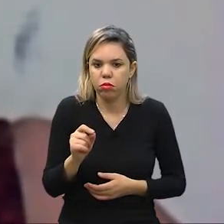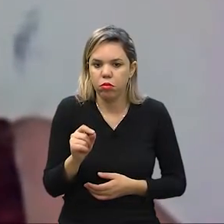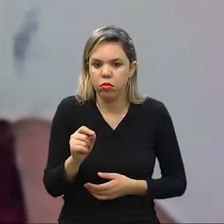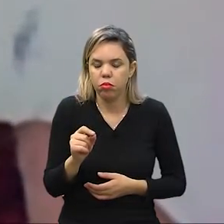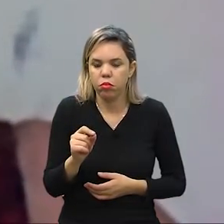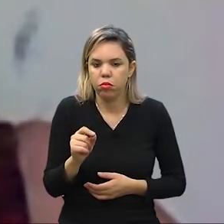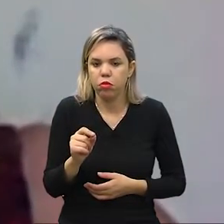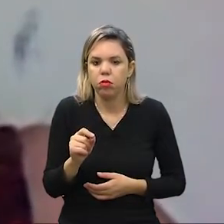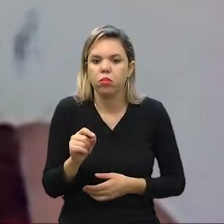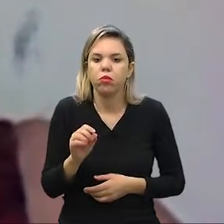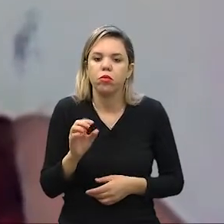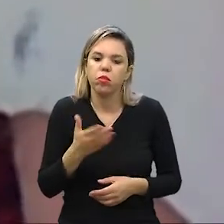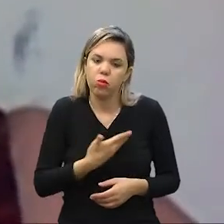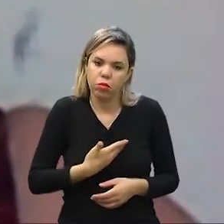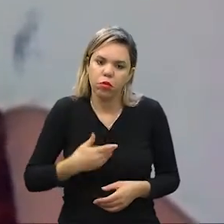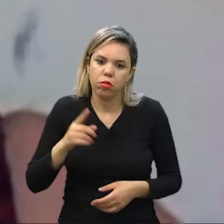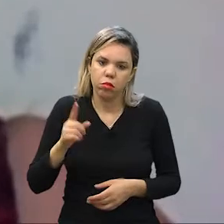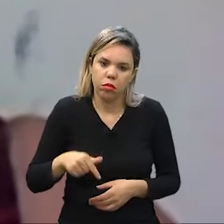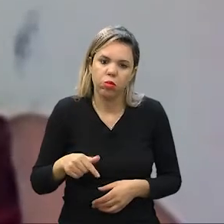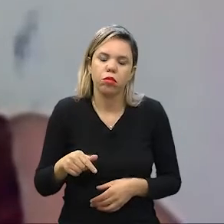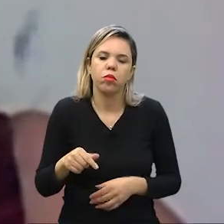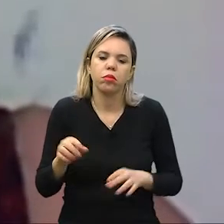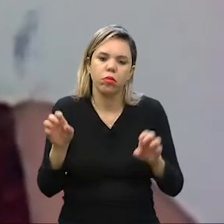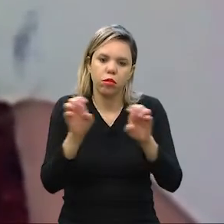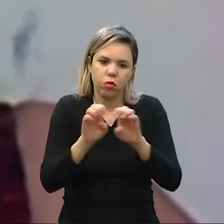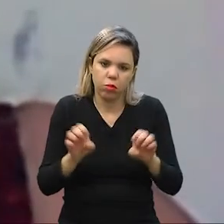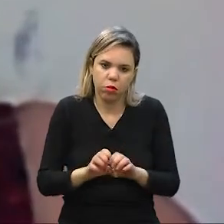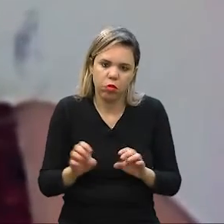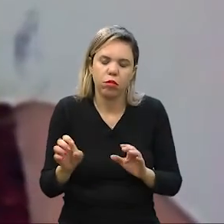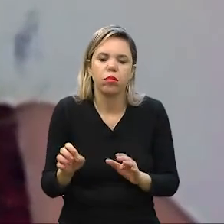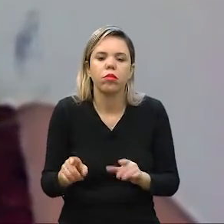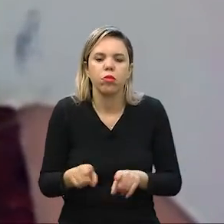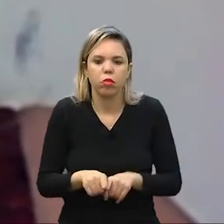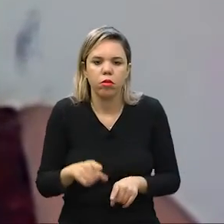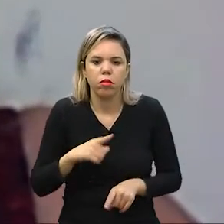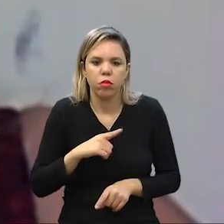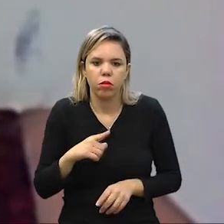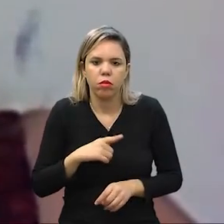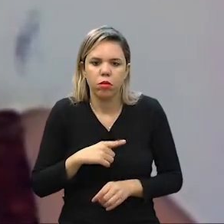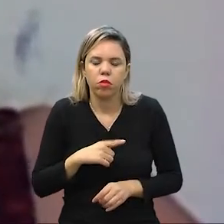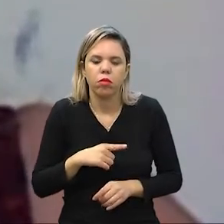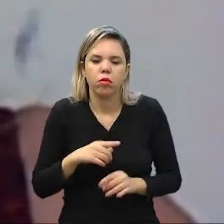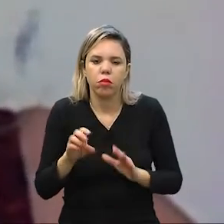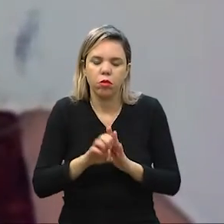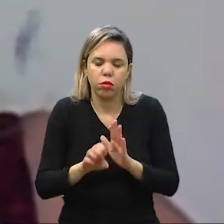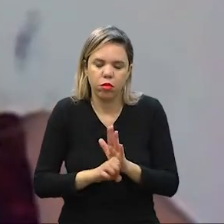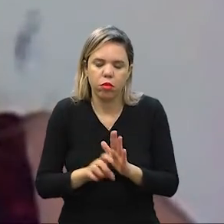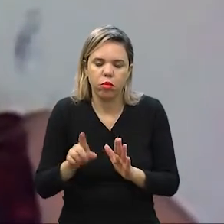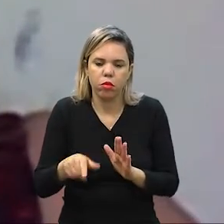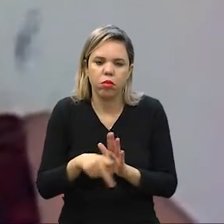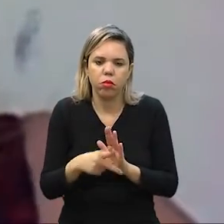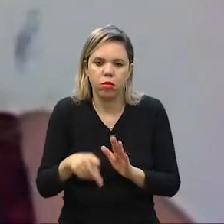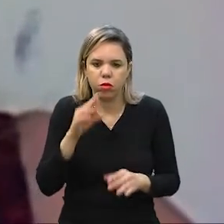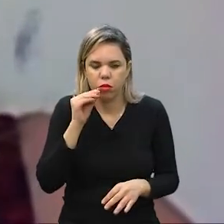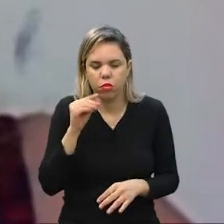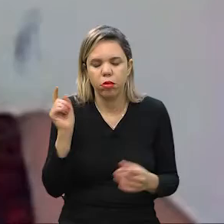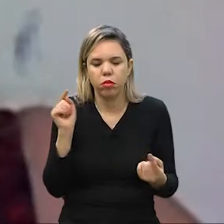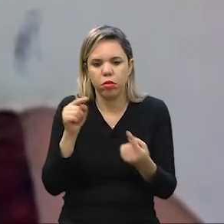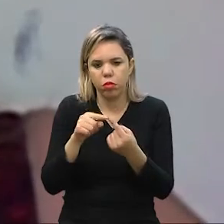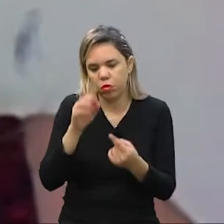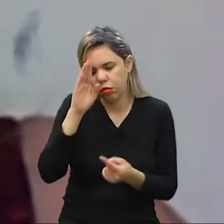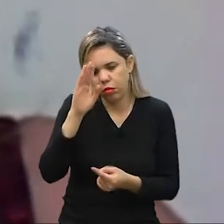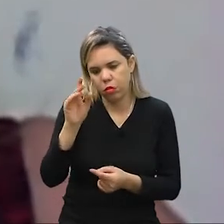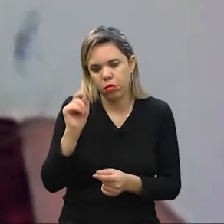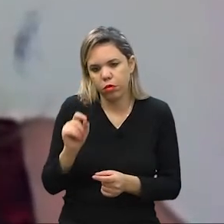funcionários estatutários e que, como o principal